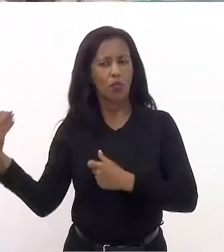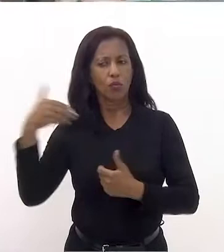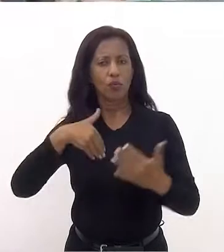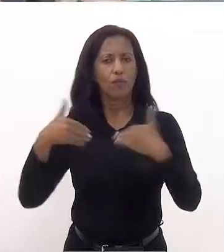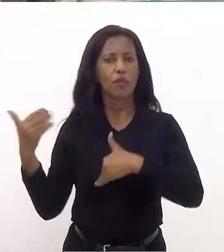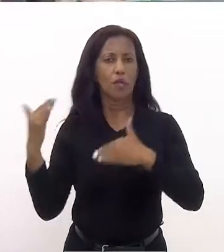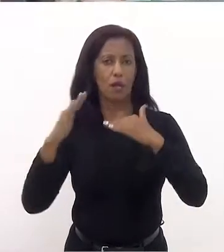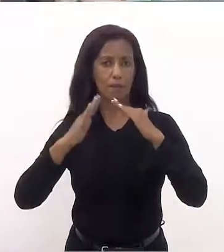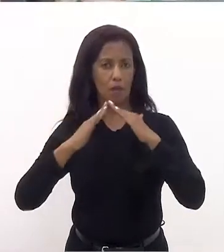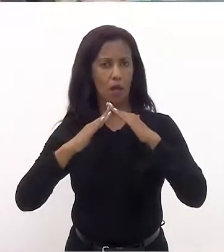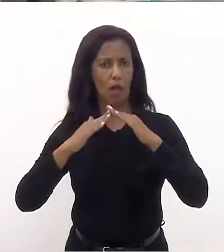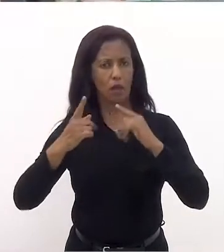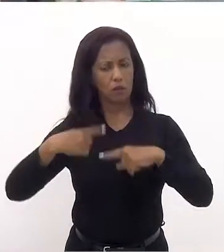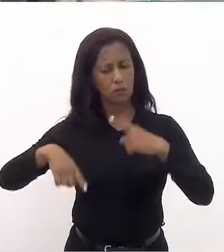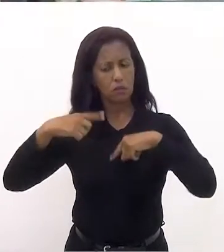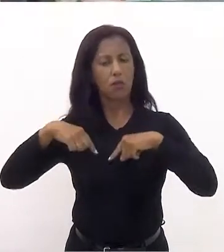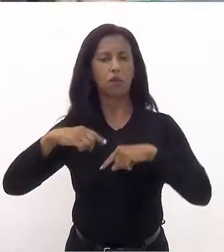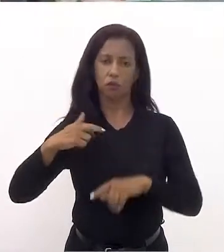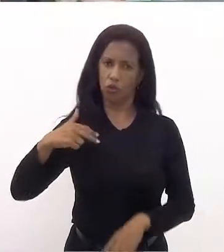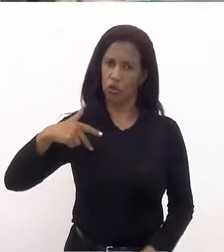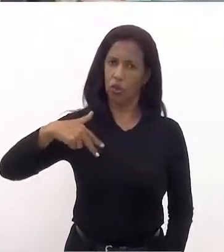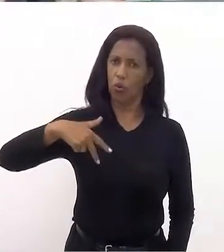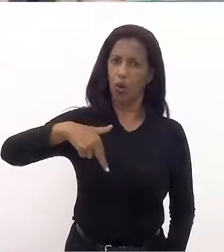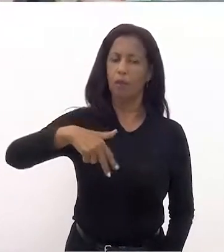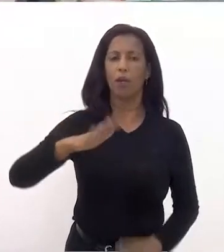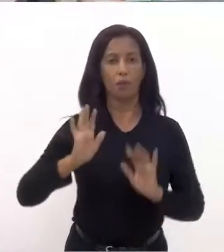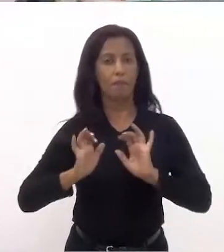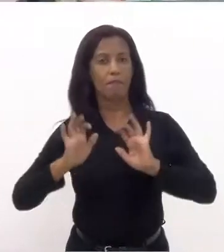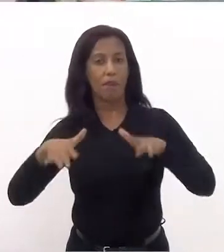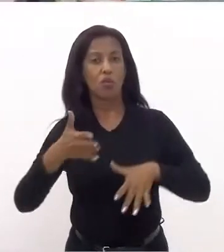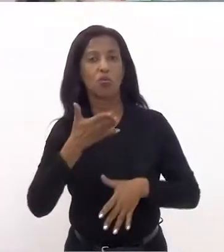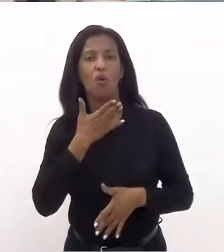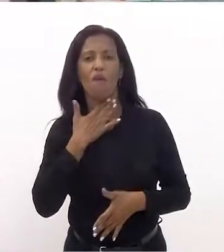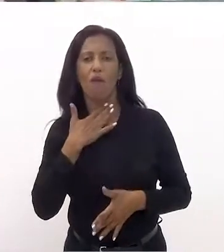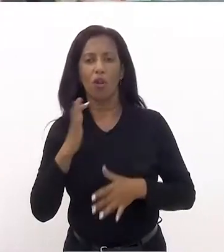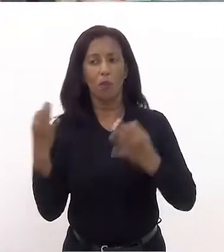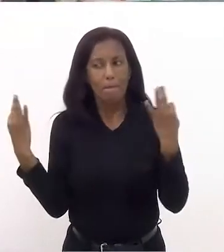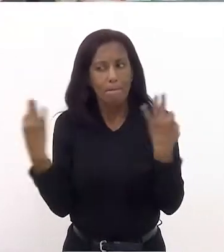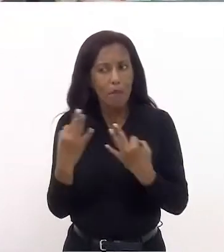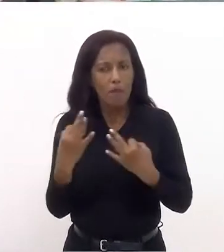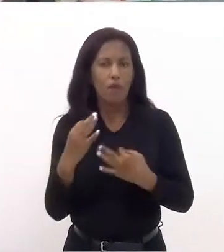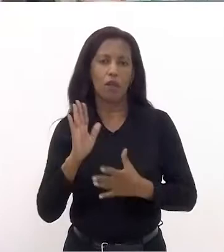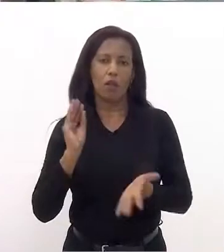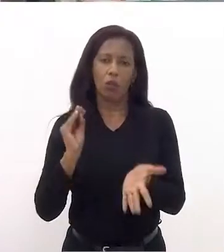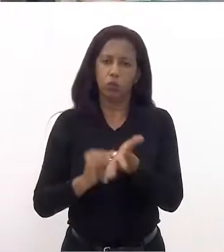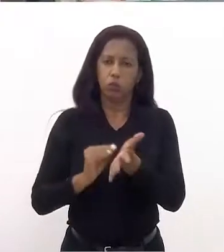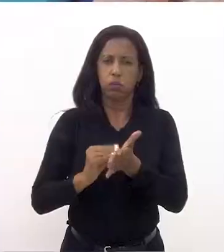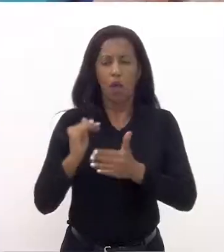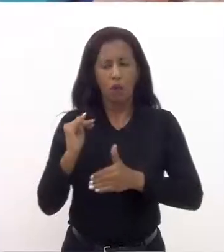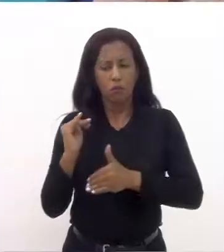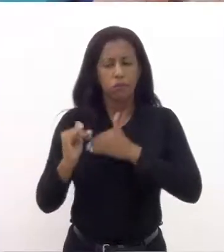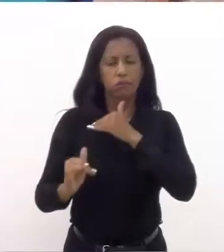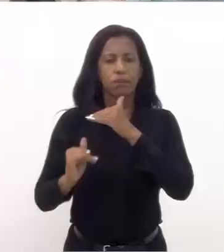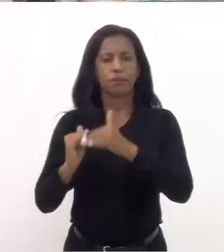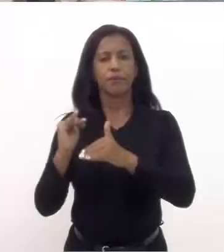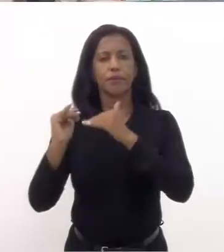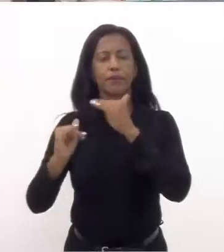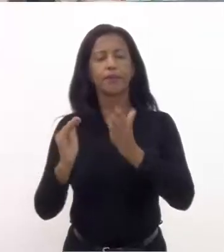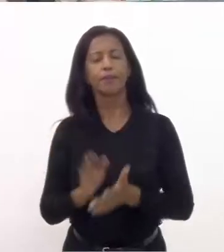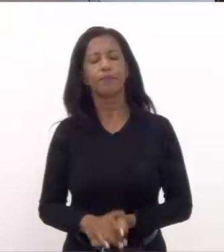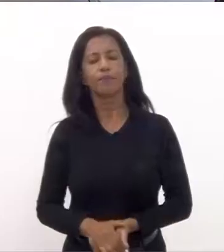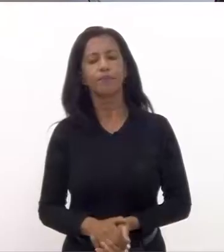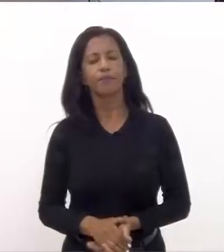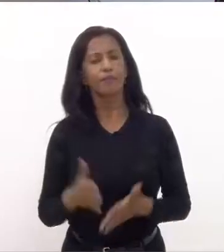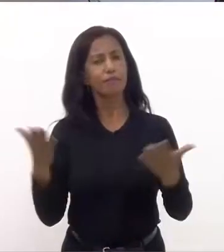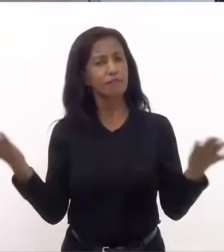aqui, aí recuperou tudo. Estou caminhando direitinho, só a voz é que não está boa. Aos poucos, né? Boa.